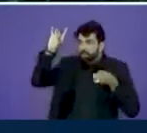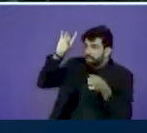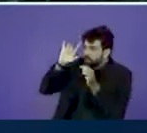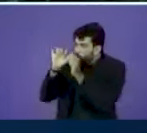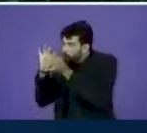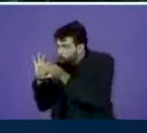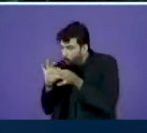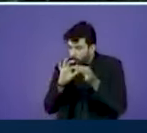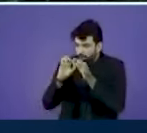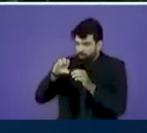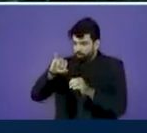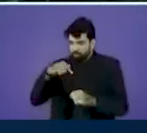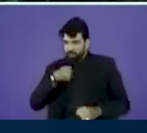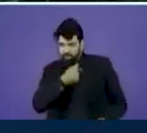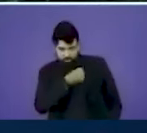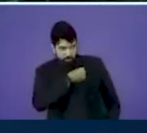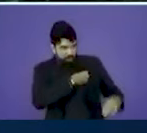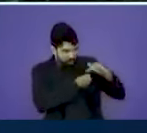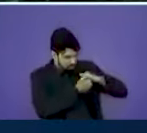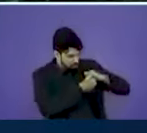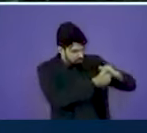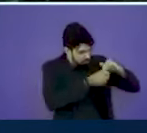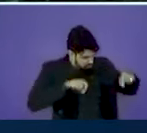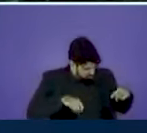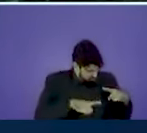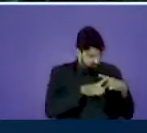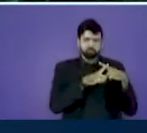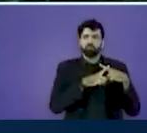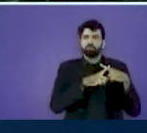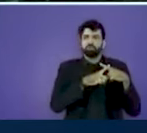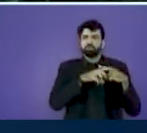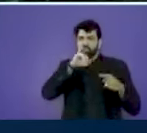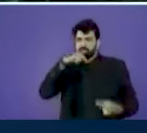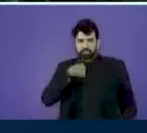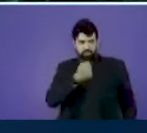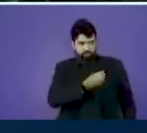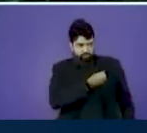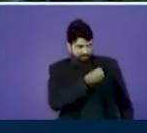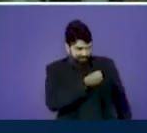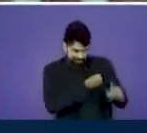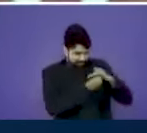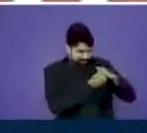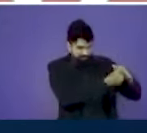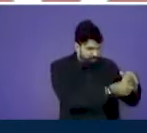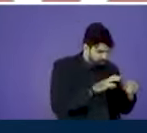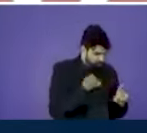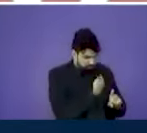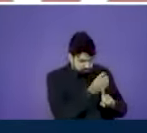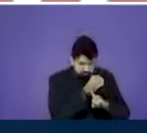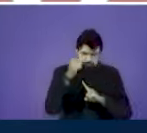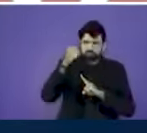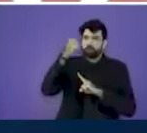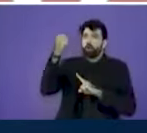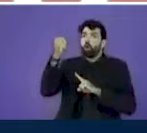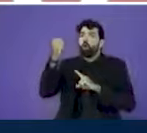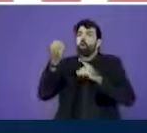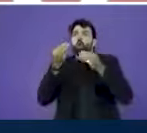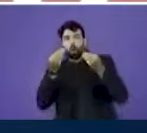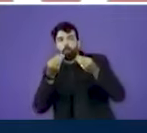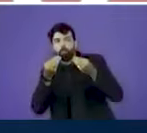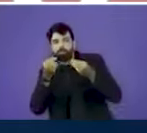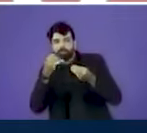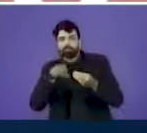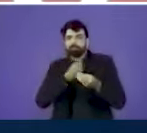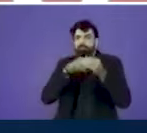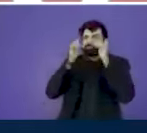o pecado. A gente anda na luz quando vence o pecado. E o pecado é vencido quando é